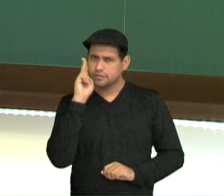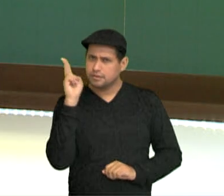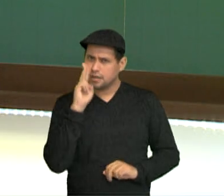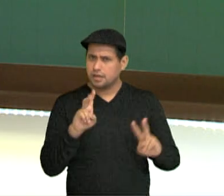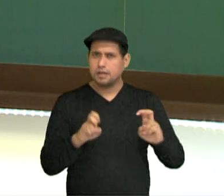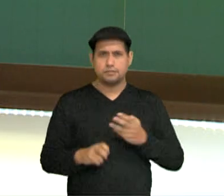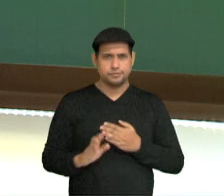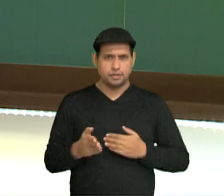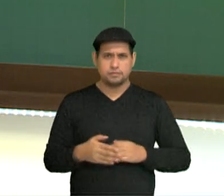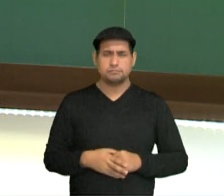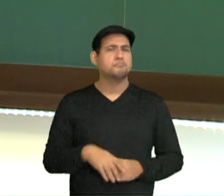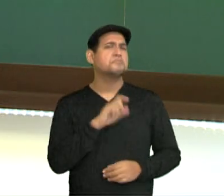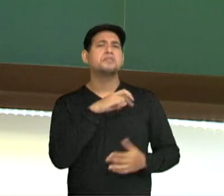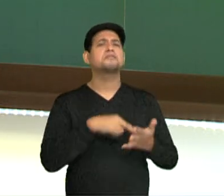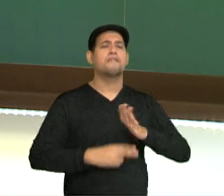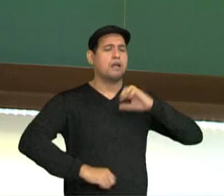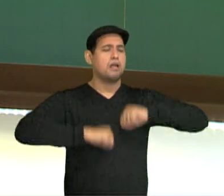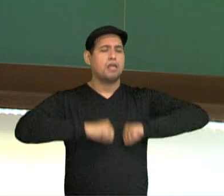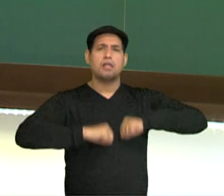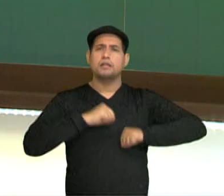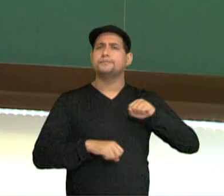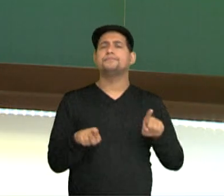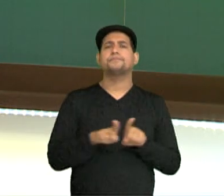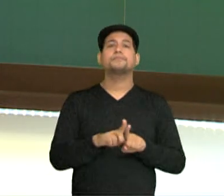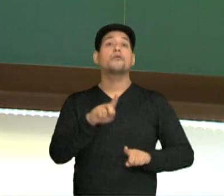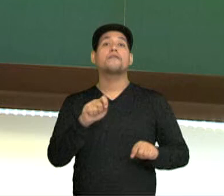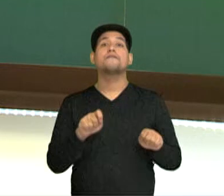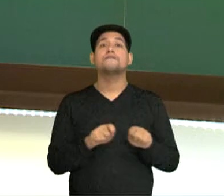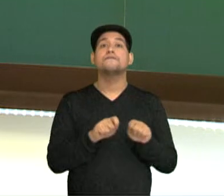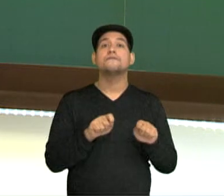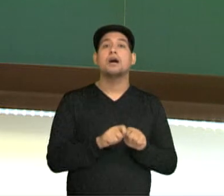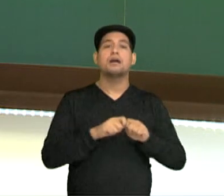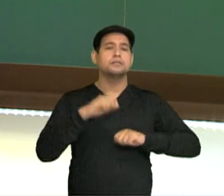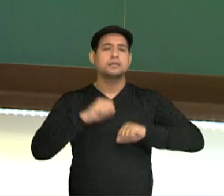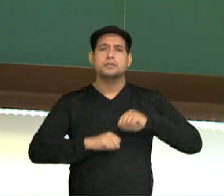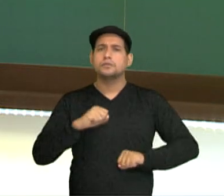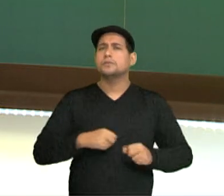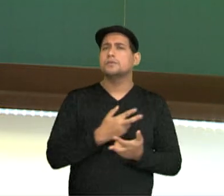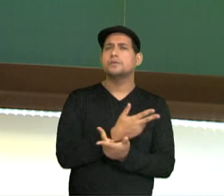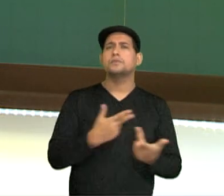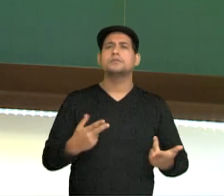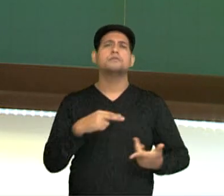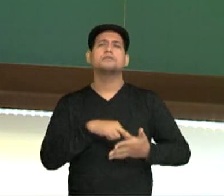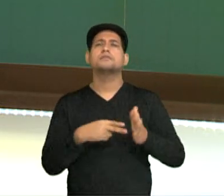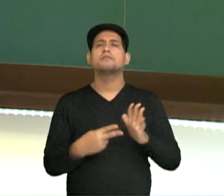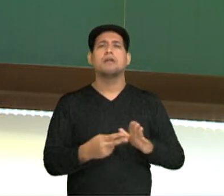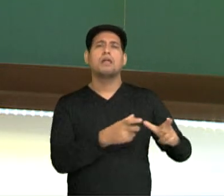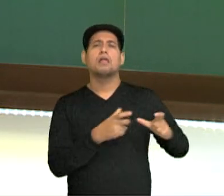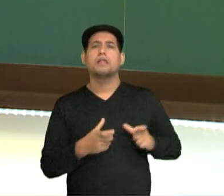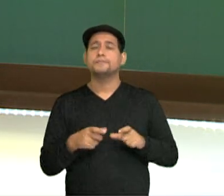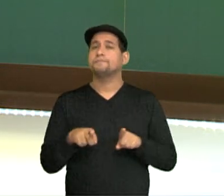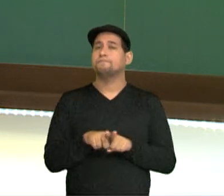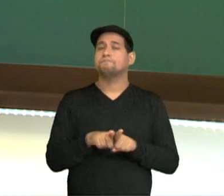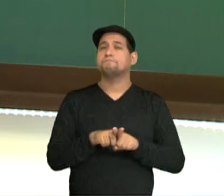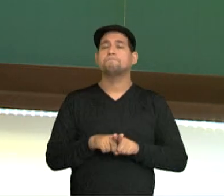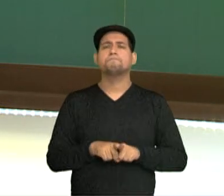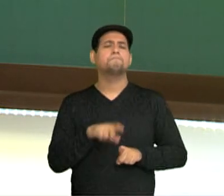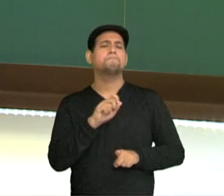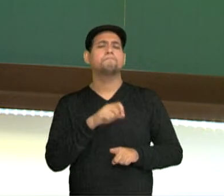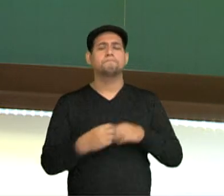sobre isso? O que é a industrialização? O que faz a indústria? A que setor pertence? E o